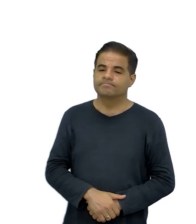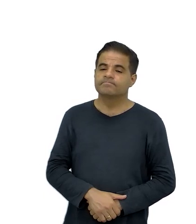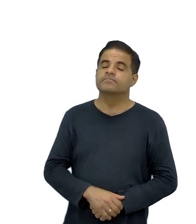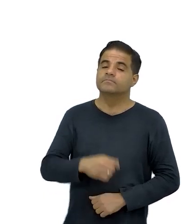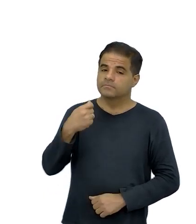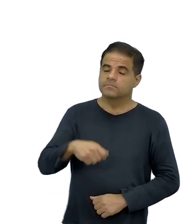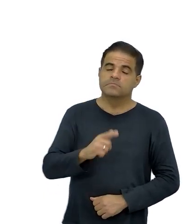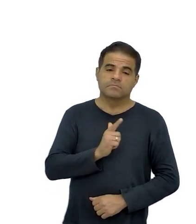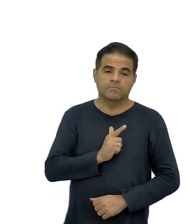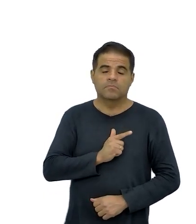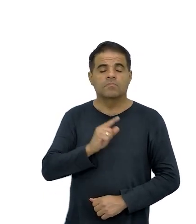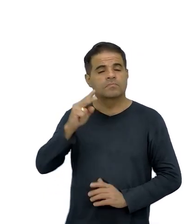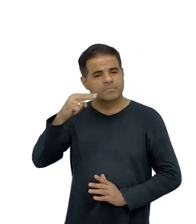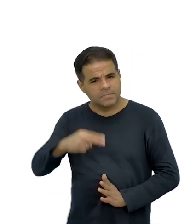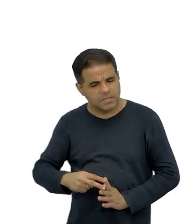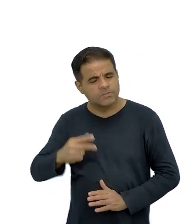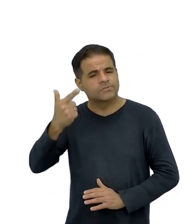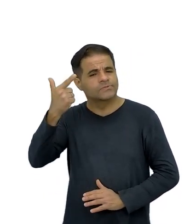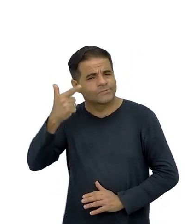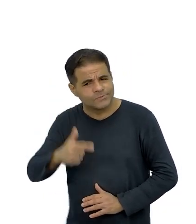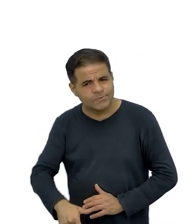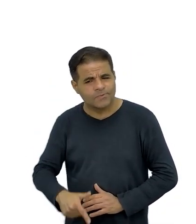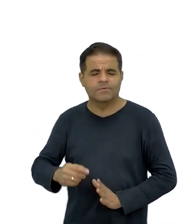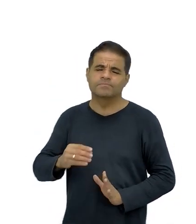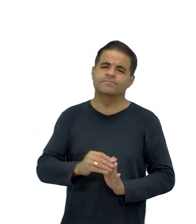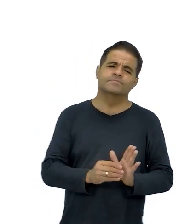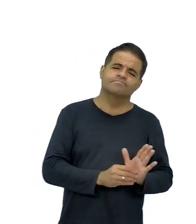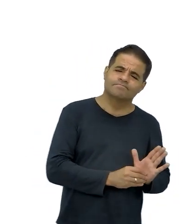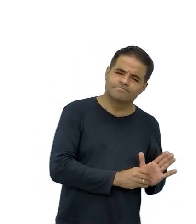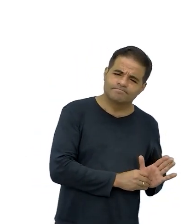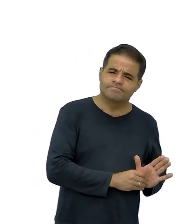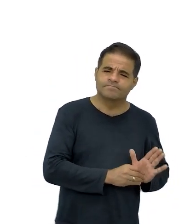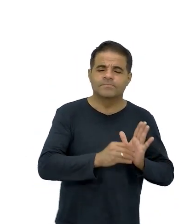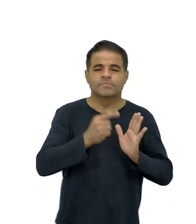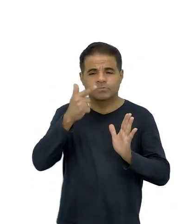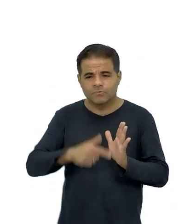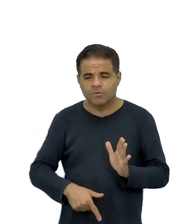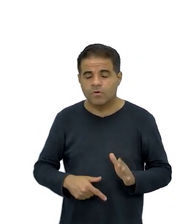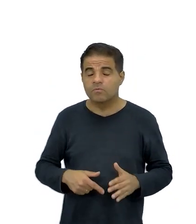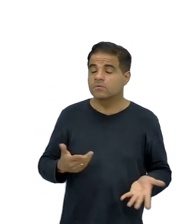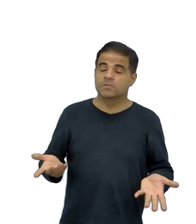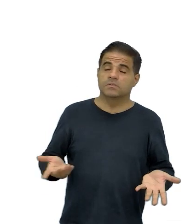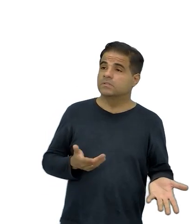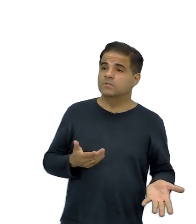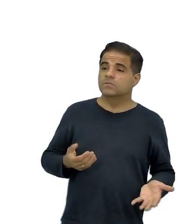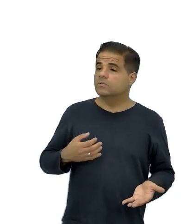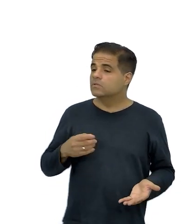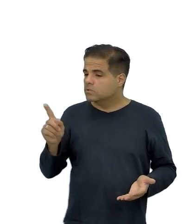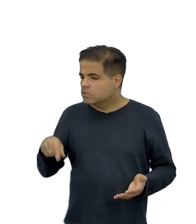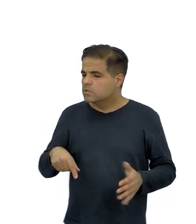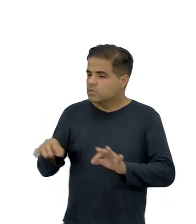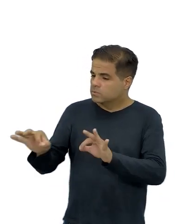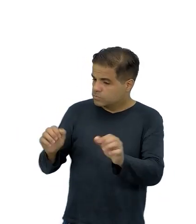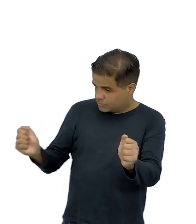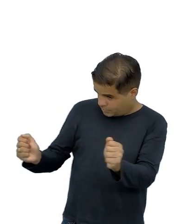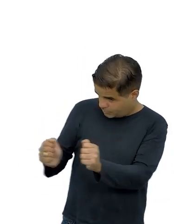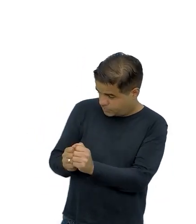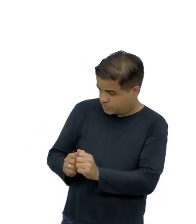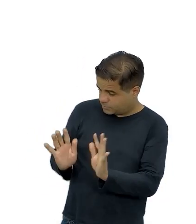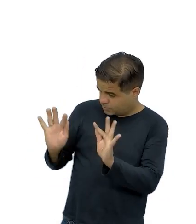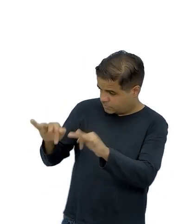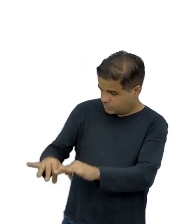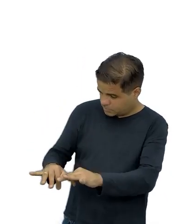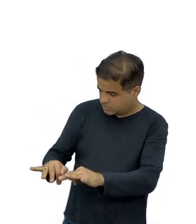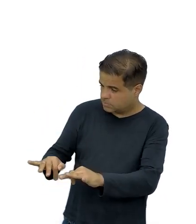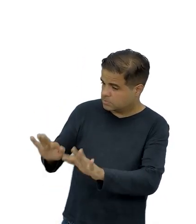que, por exemplo, ler novamente o conto para os estudantes, fazer com eles o planejamento do final